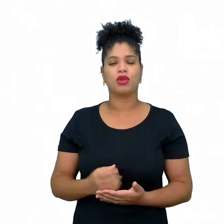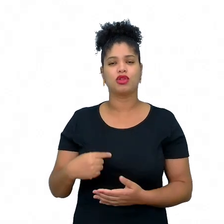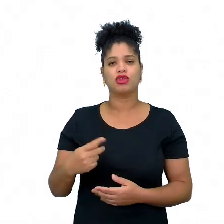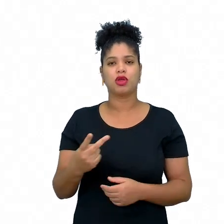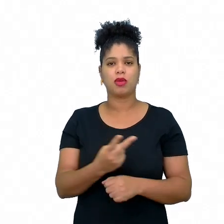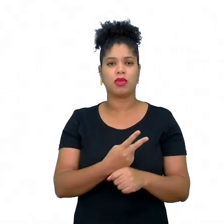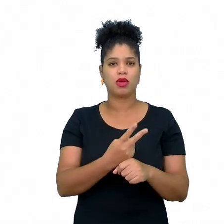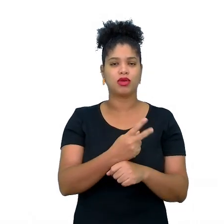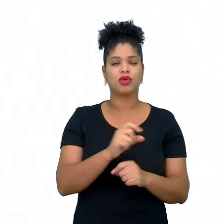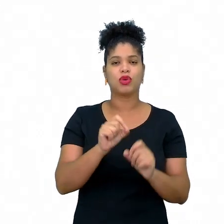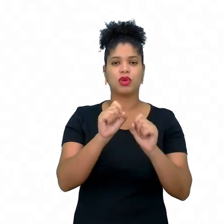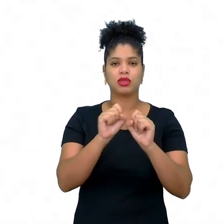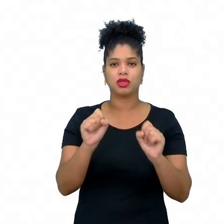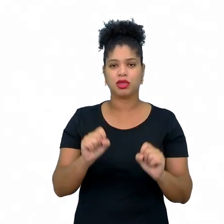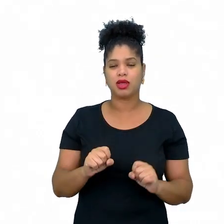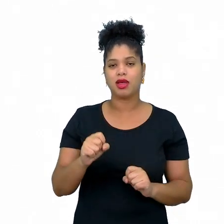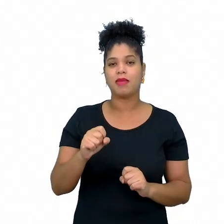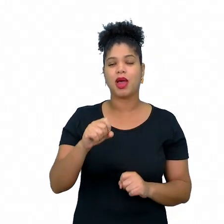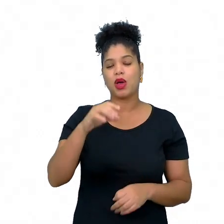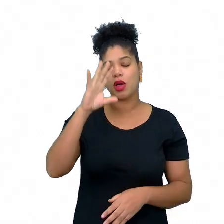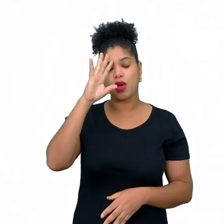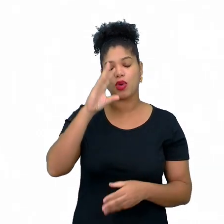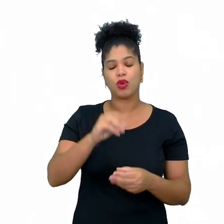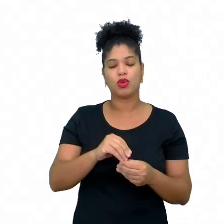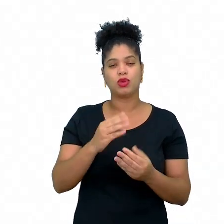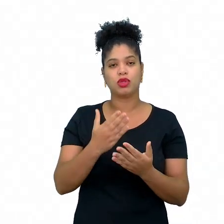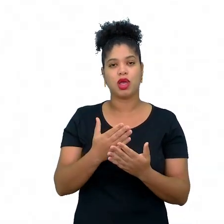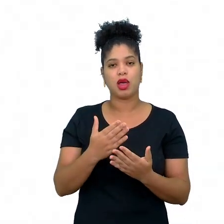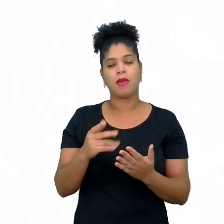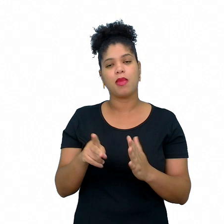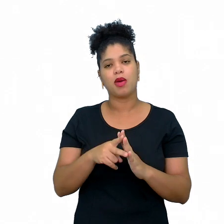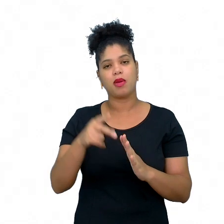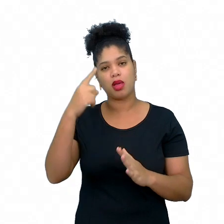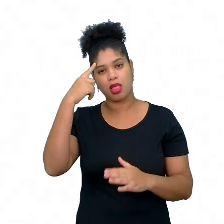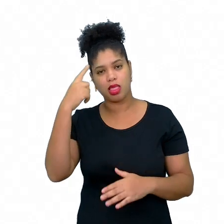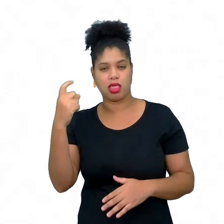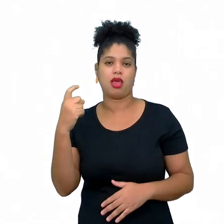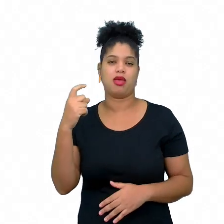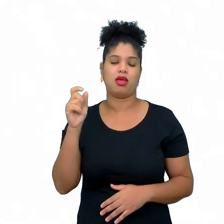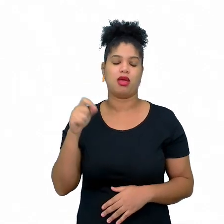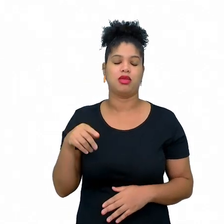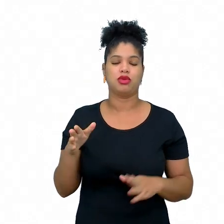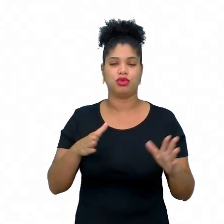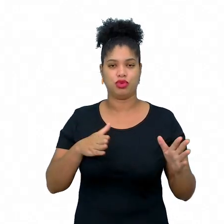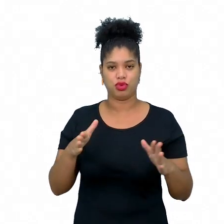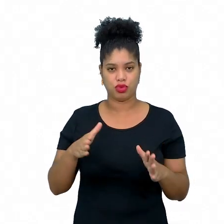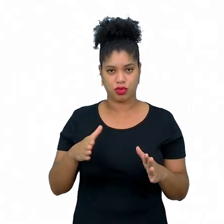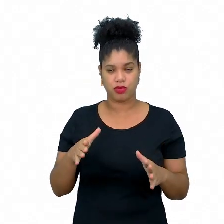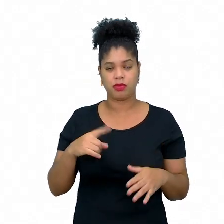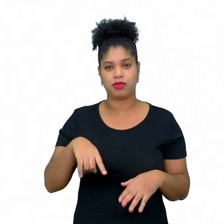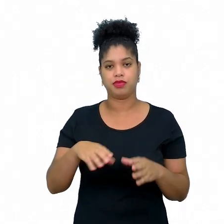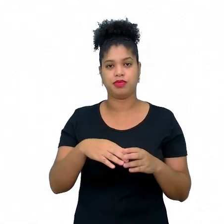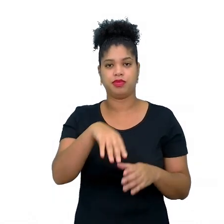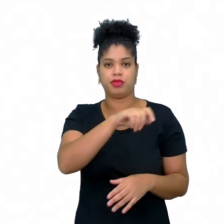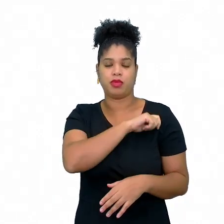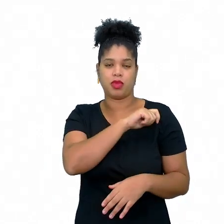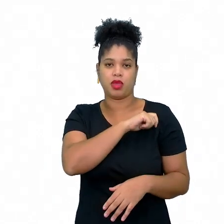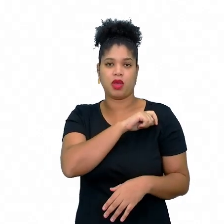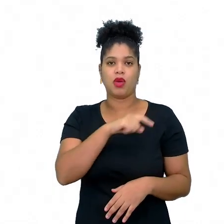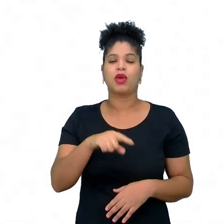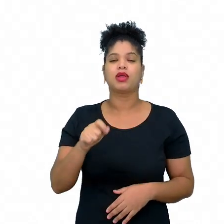buscar sistematizar essas ideias, essas atividades, desenvolvendo ali um período de tempo que esses estudantes eles